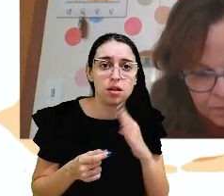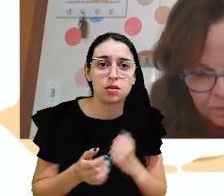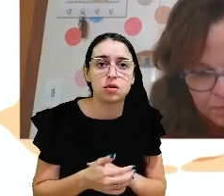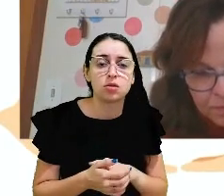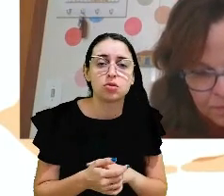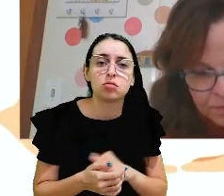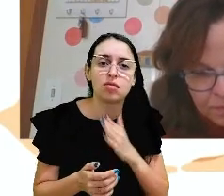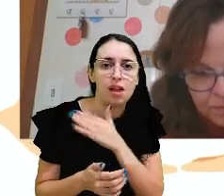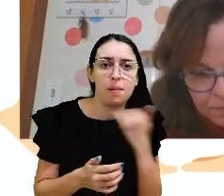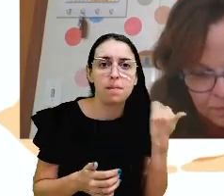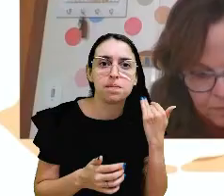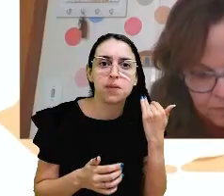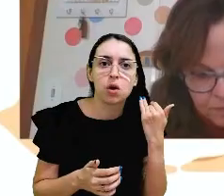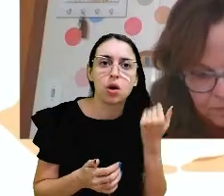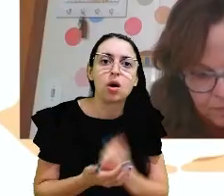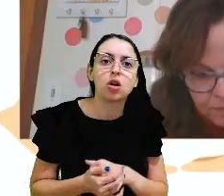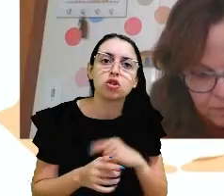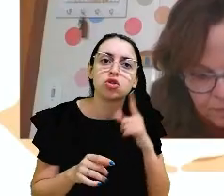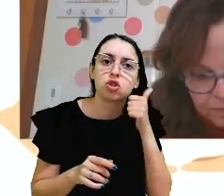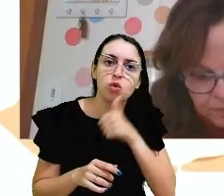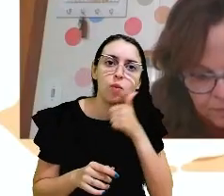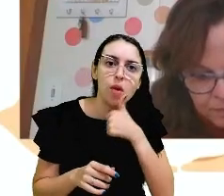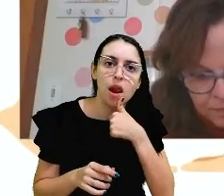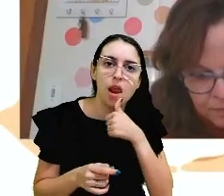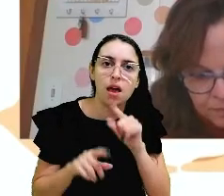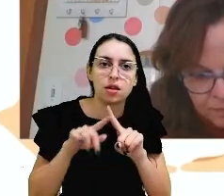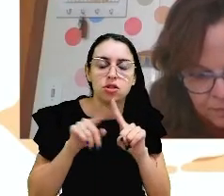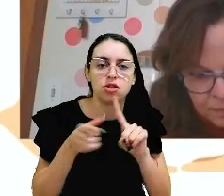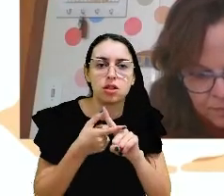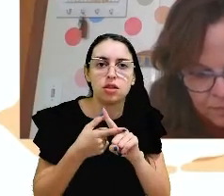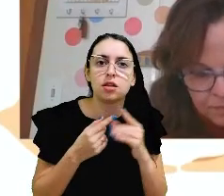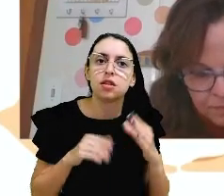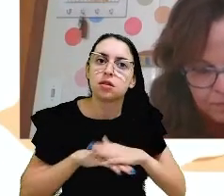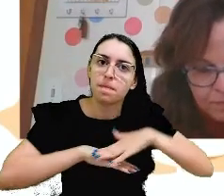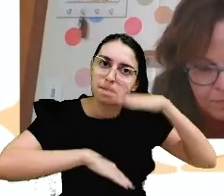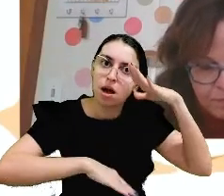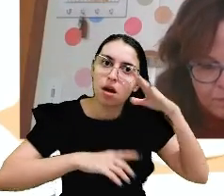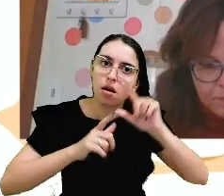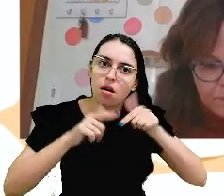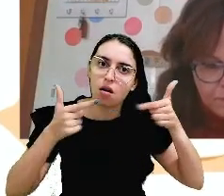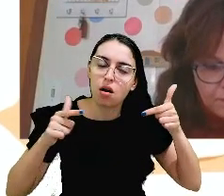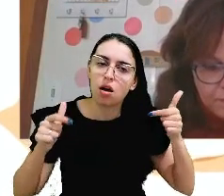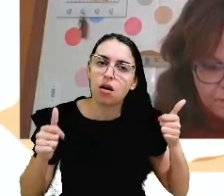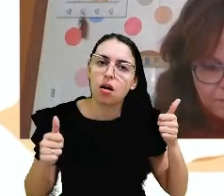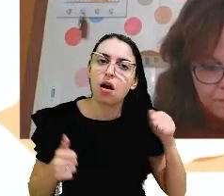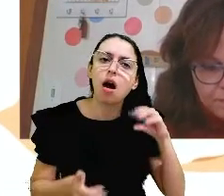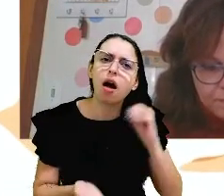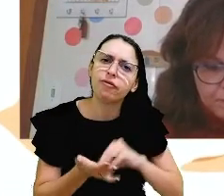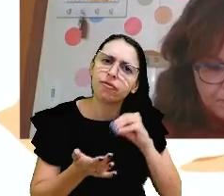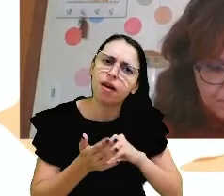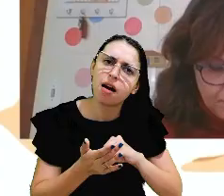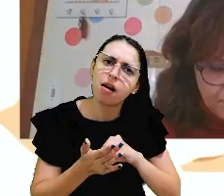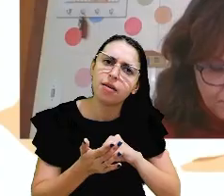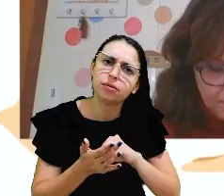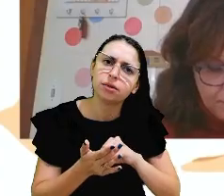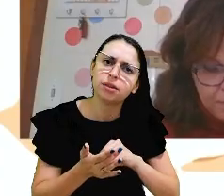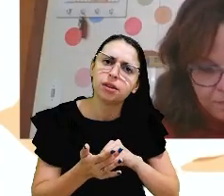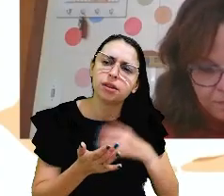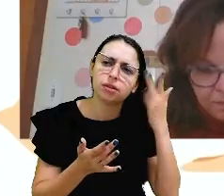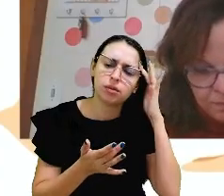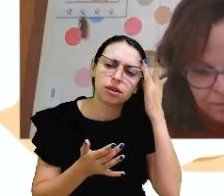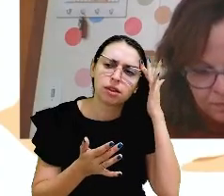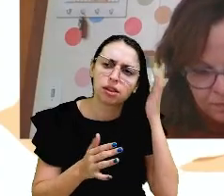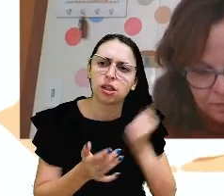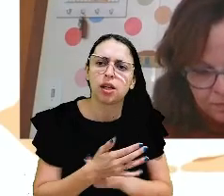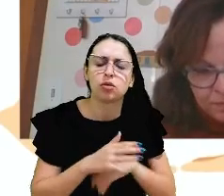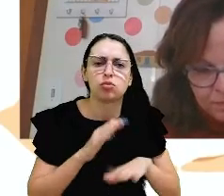muito maior. Então isso mostra a insuficiência do Estado, né, a carência do Estado no